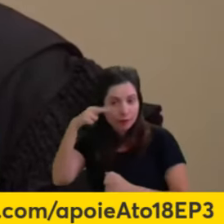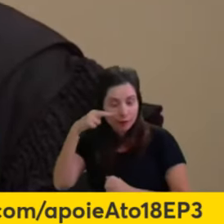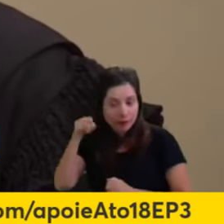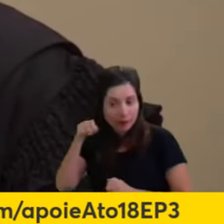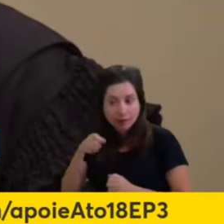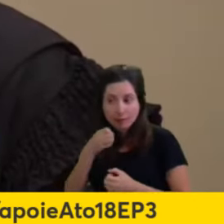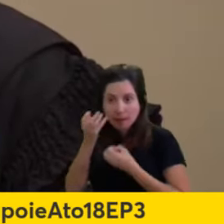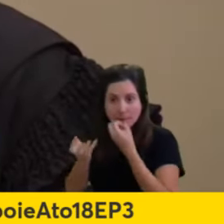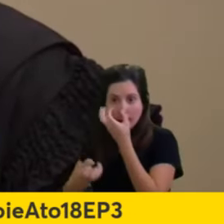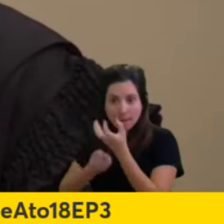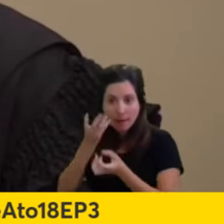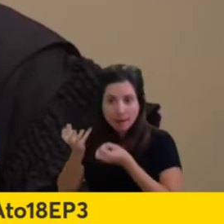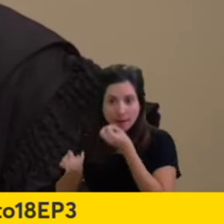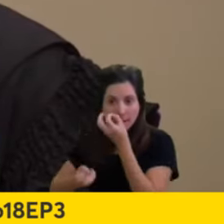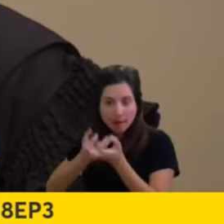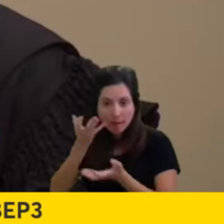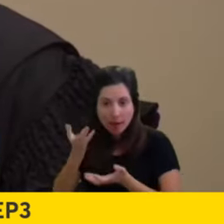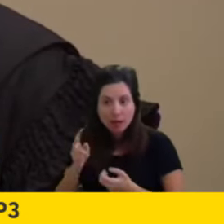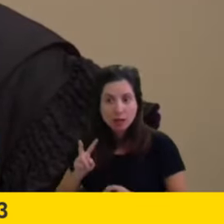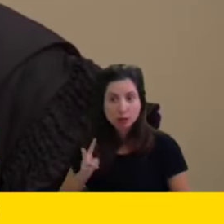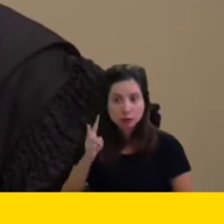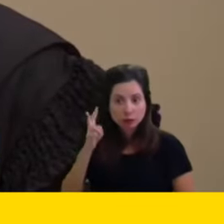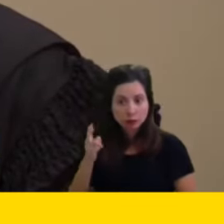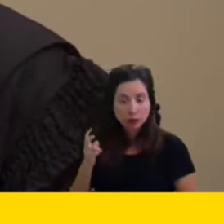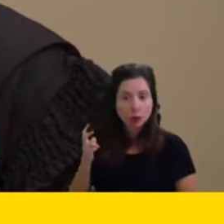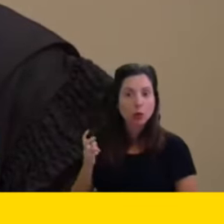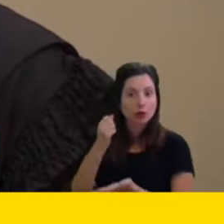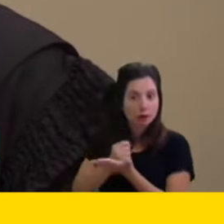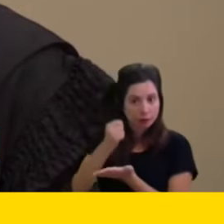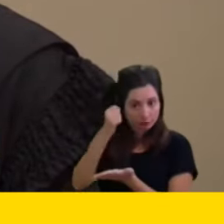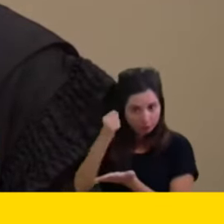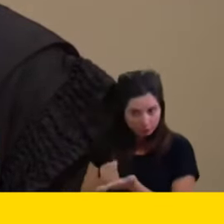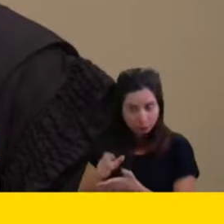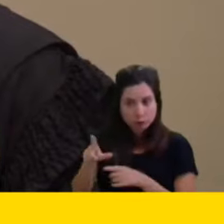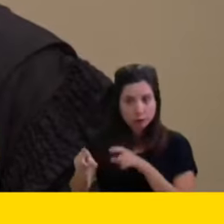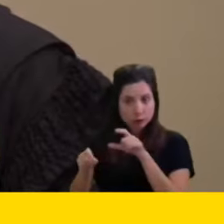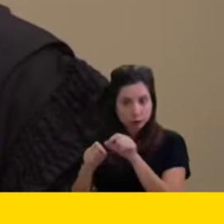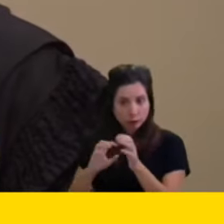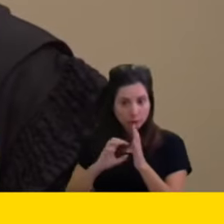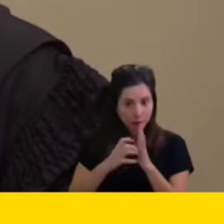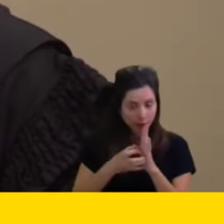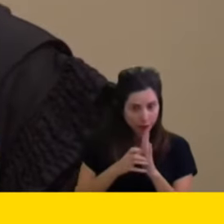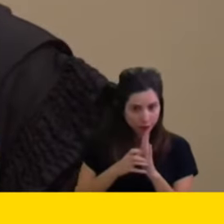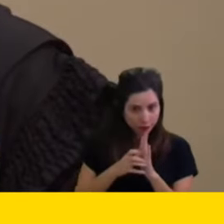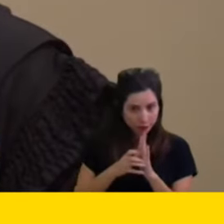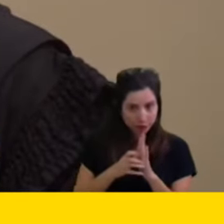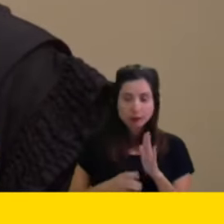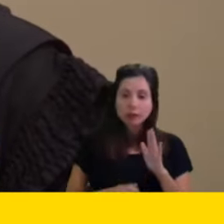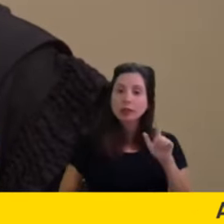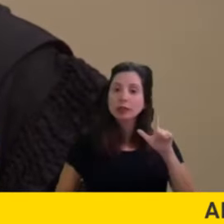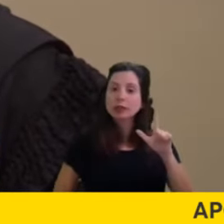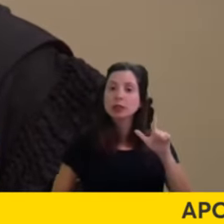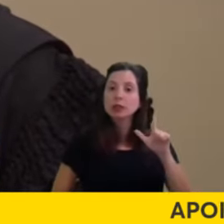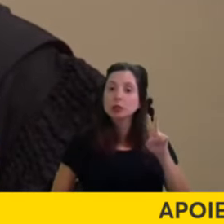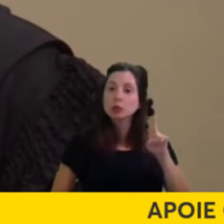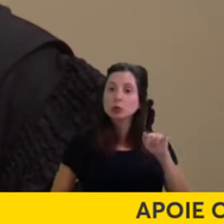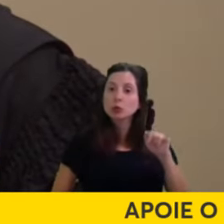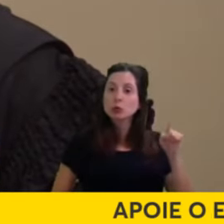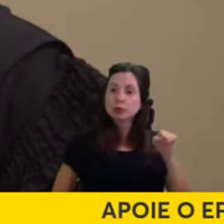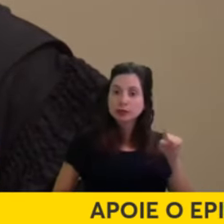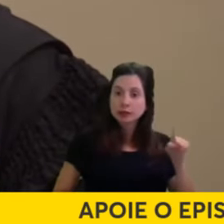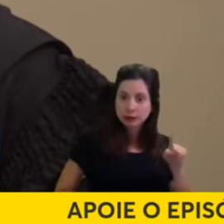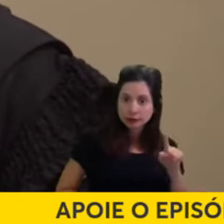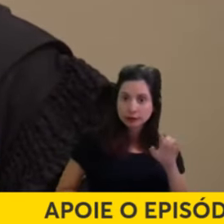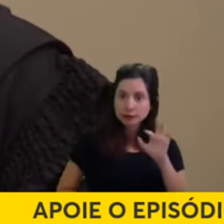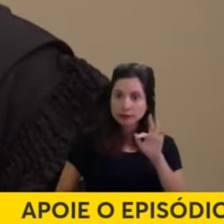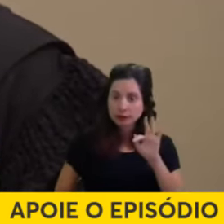pessoal afirmado que os valores dessa contratação foram decididos entre partido e luí Felipe é importante